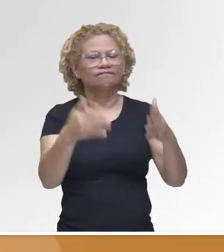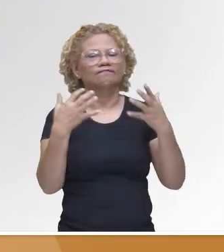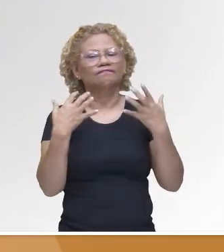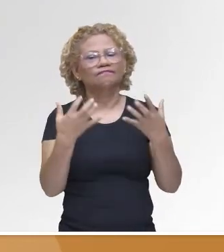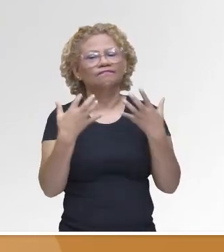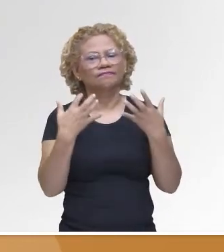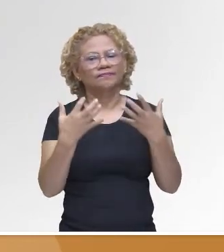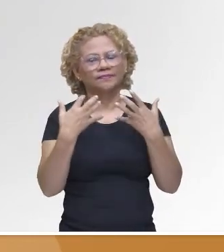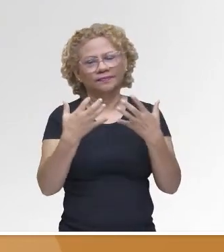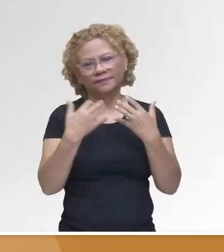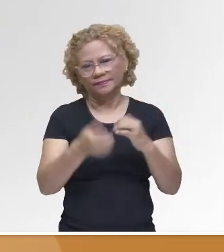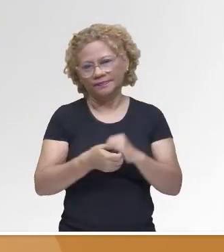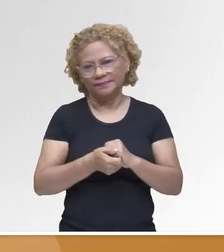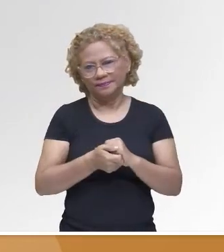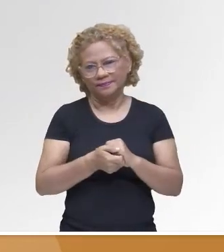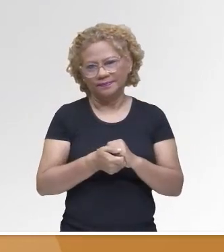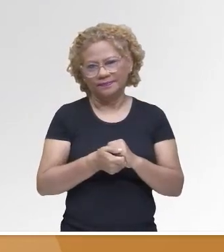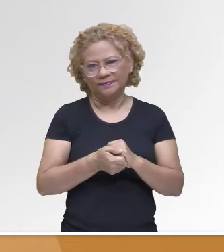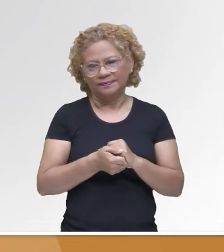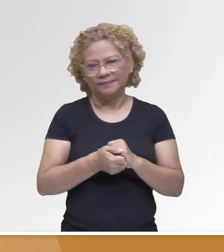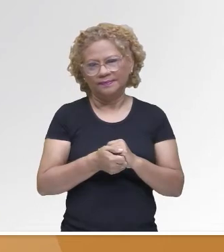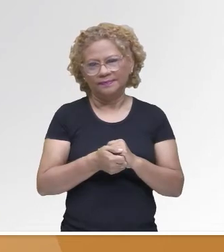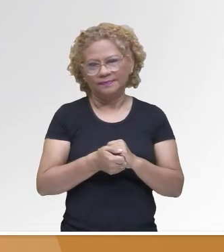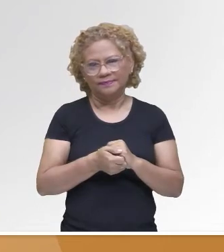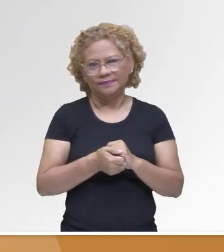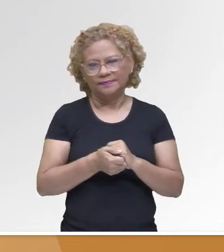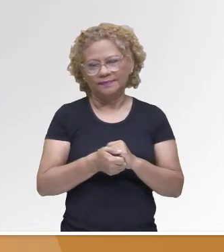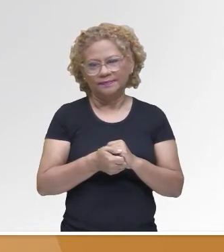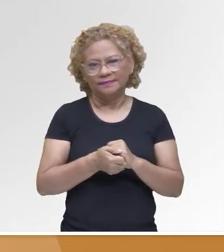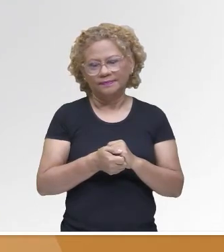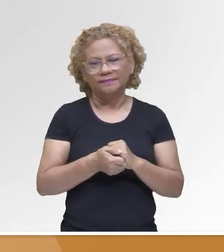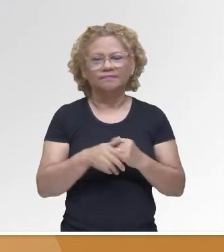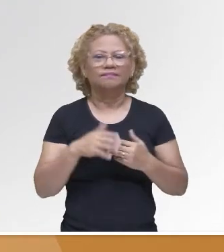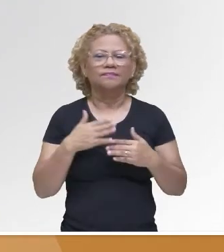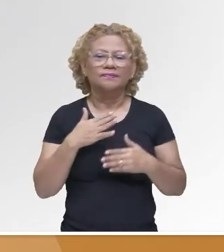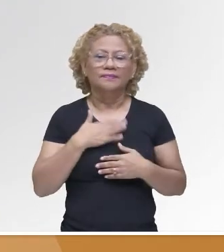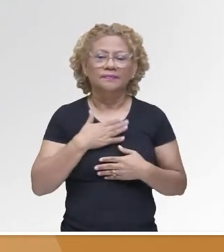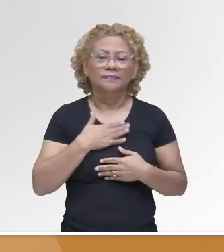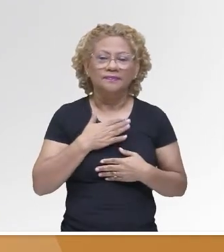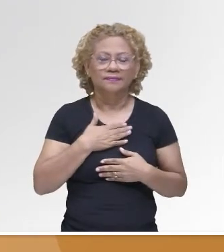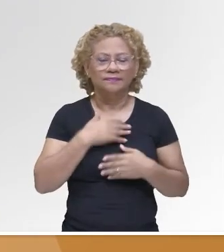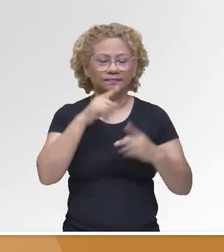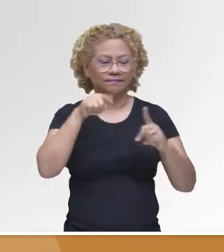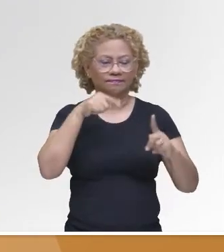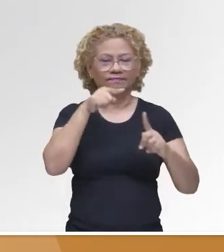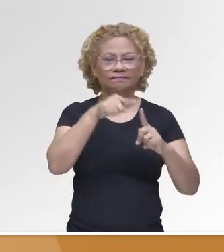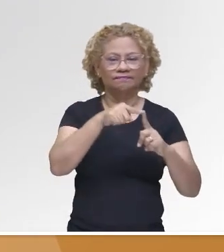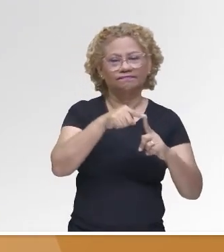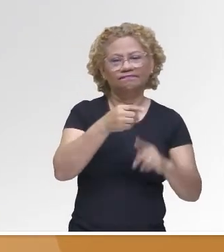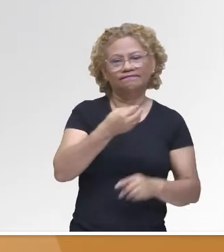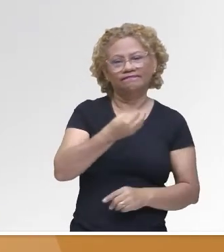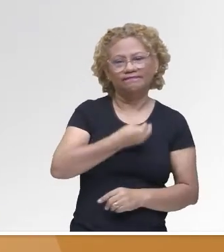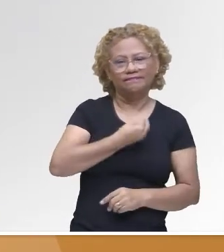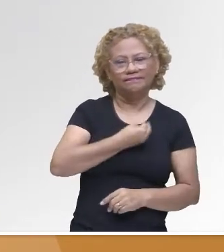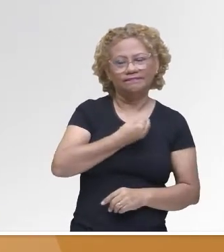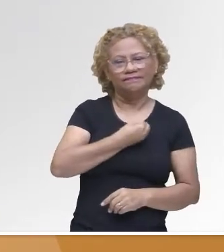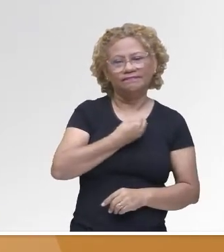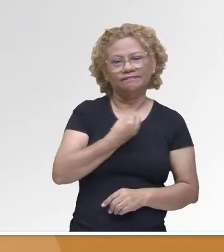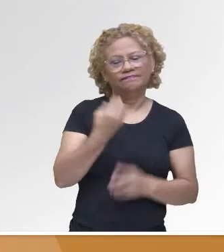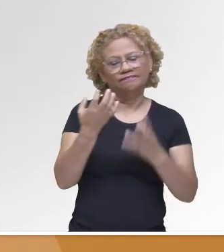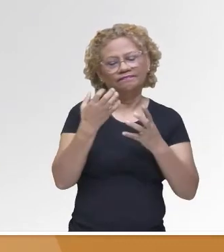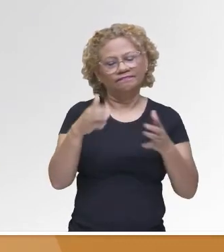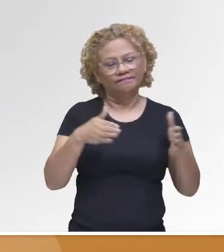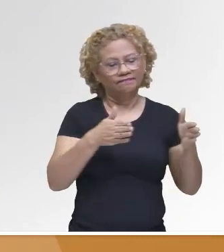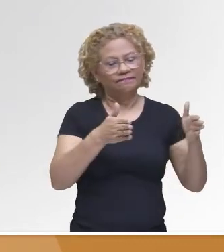me direcionar, né? Qual é o meu objetivo que eu tenho diante disso? Então,